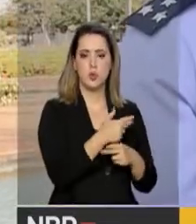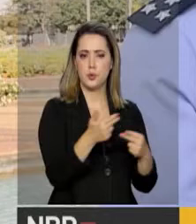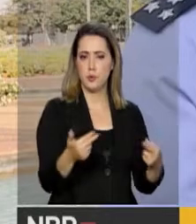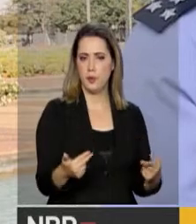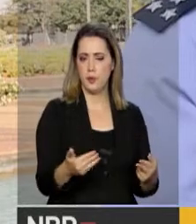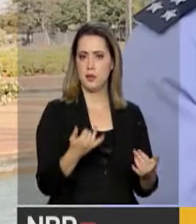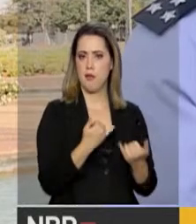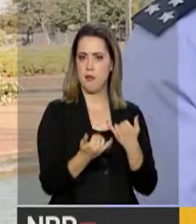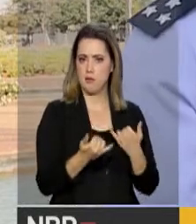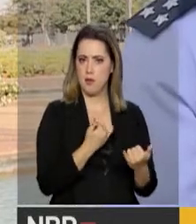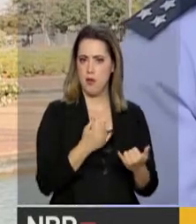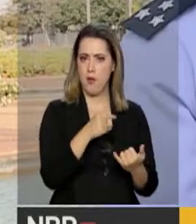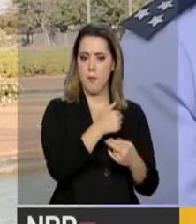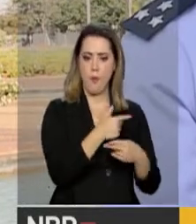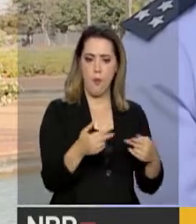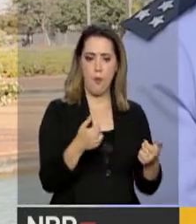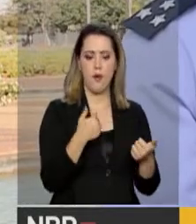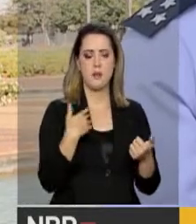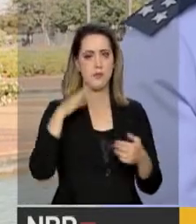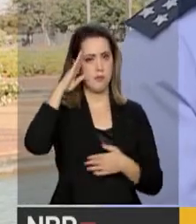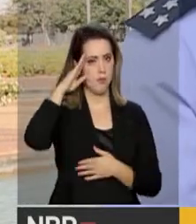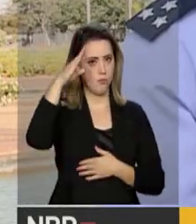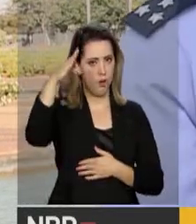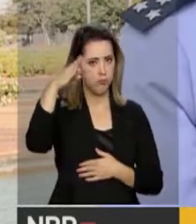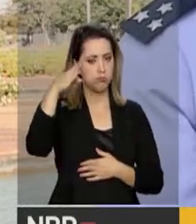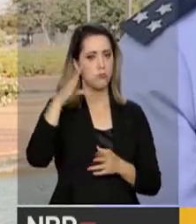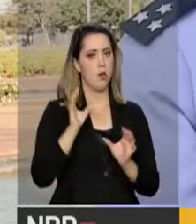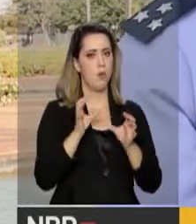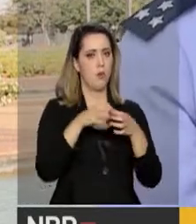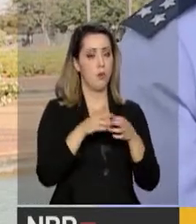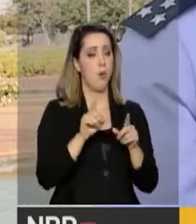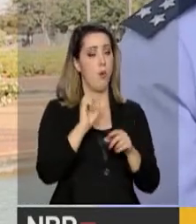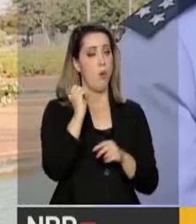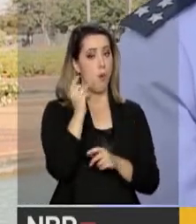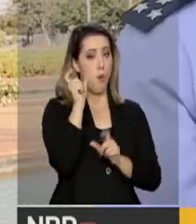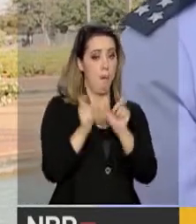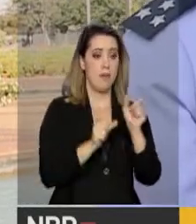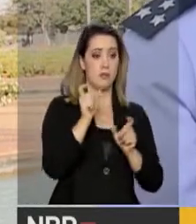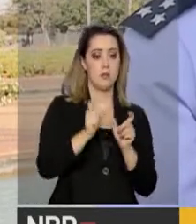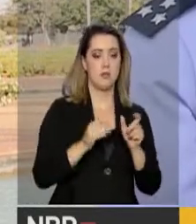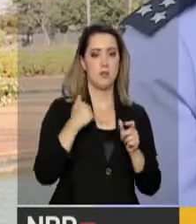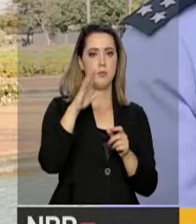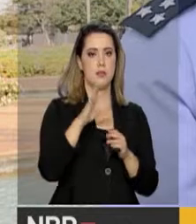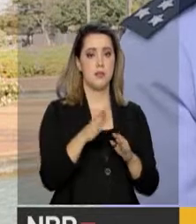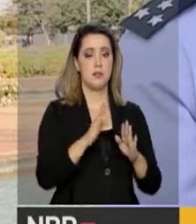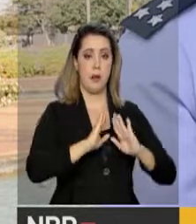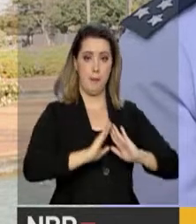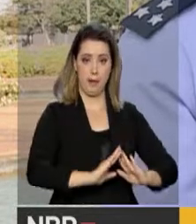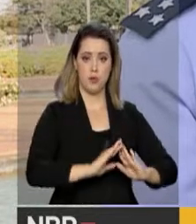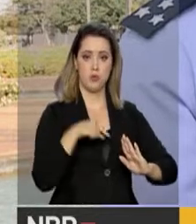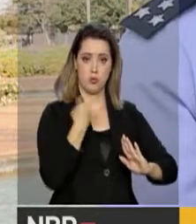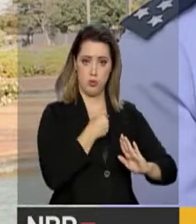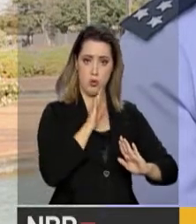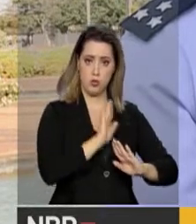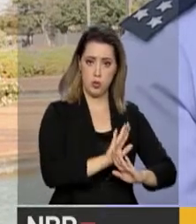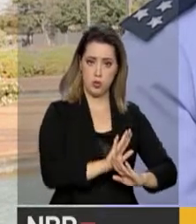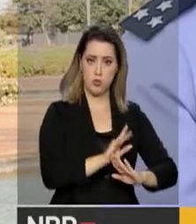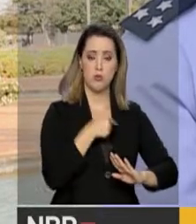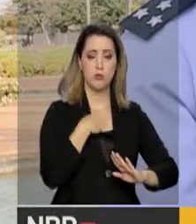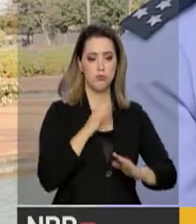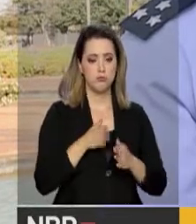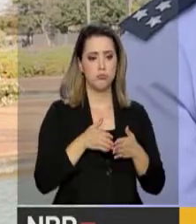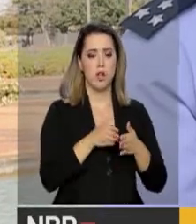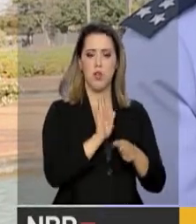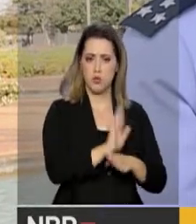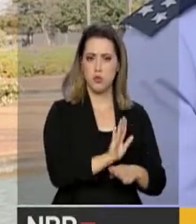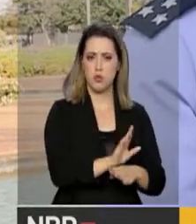recursos, quer sejam equipamentos de Forças Armadas, de recursos humanos também, ela solicita o nosso apoio e nós temos caracterizado todo esse